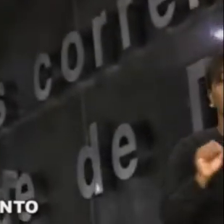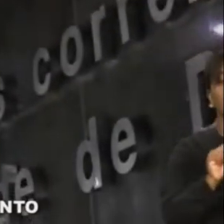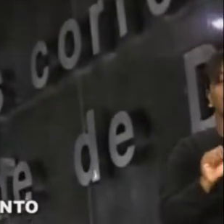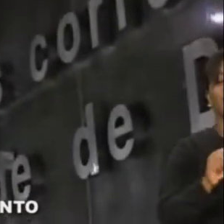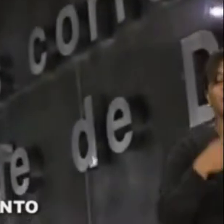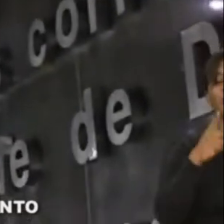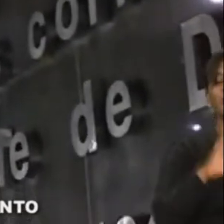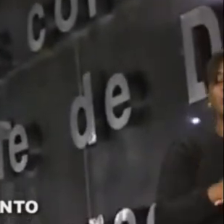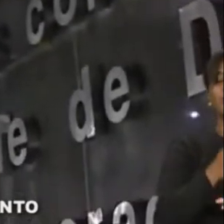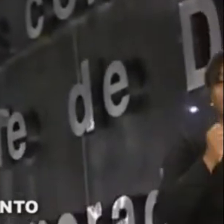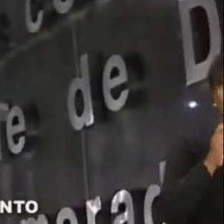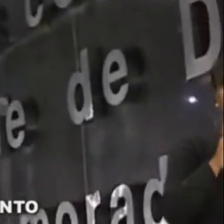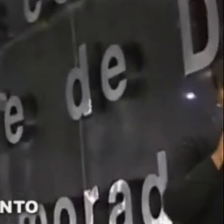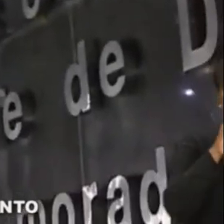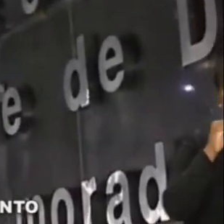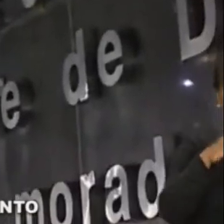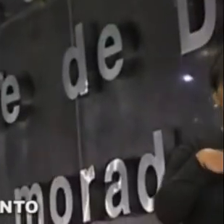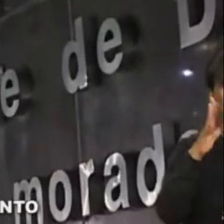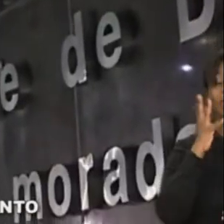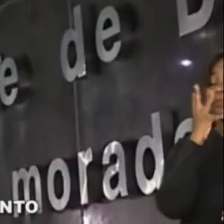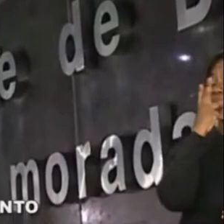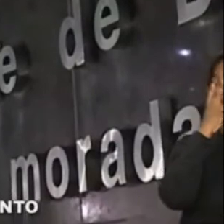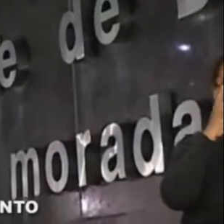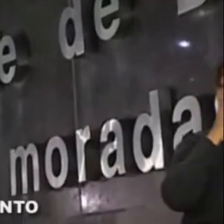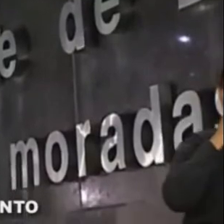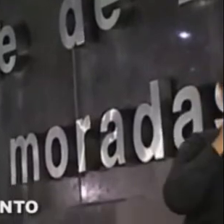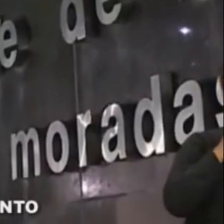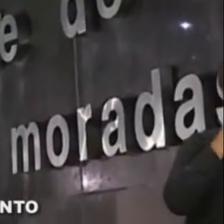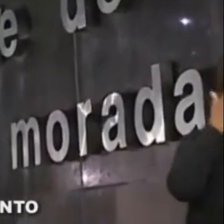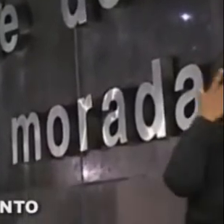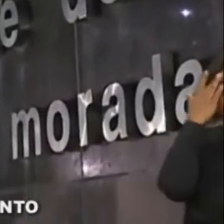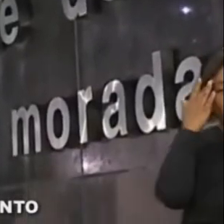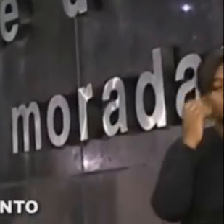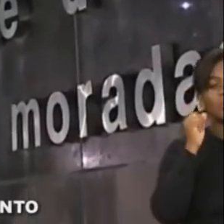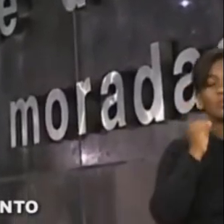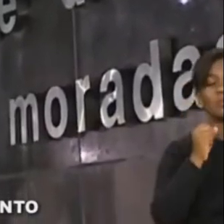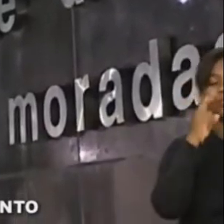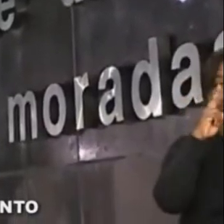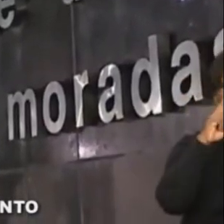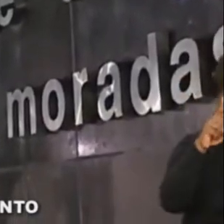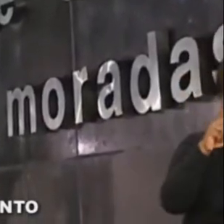Aquele dia foi o mais lindo, o mais belo que a humanidade pôde ver.